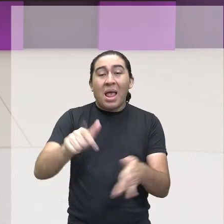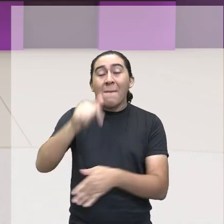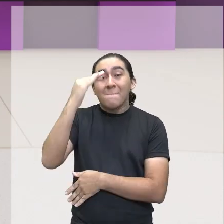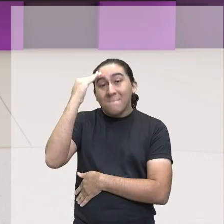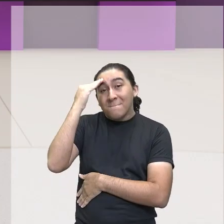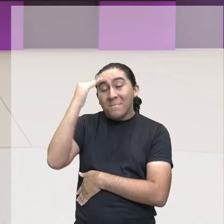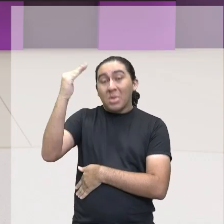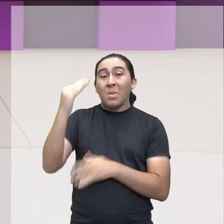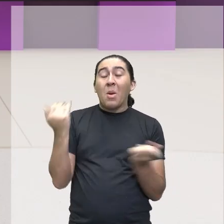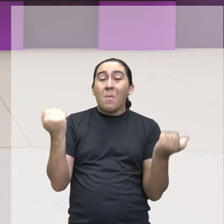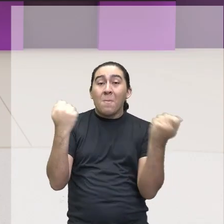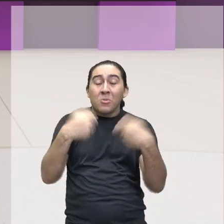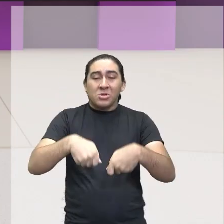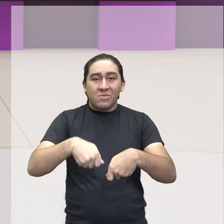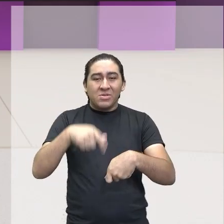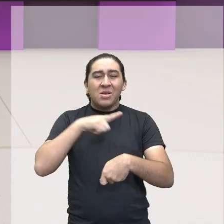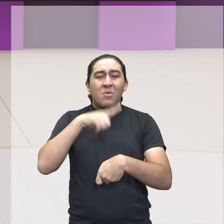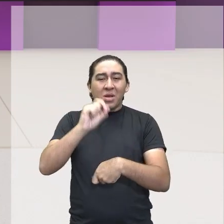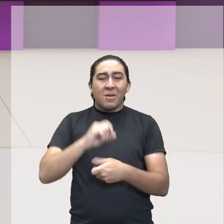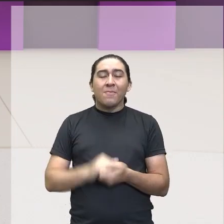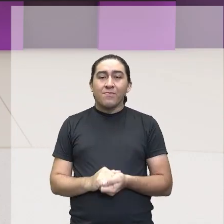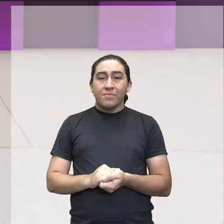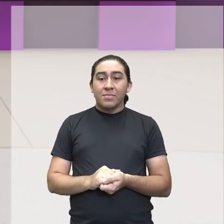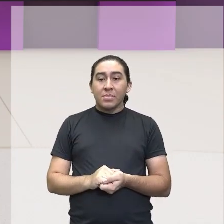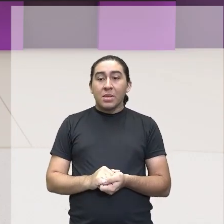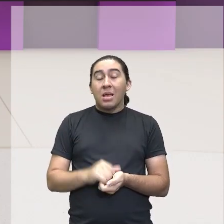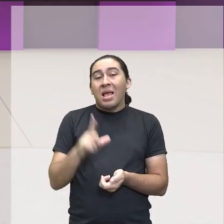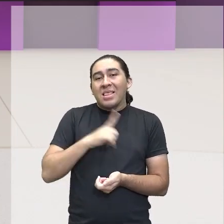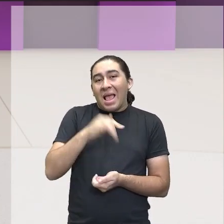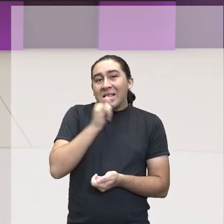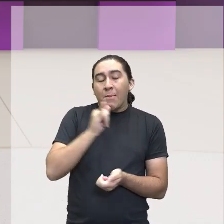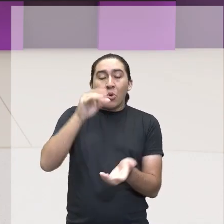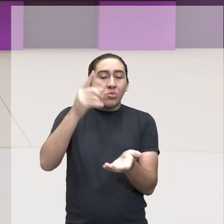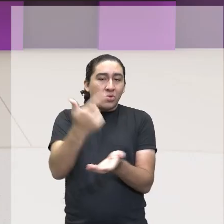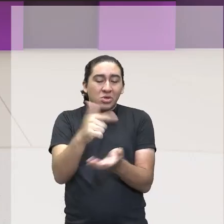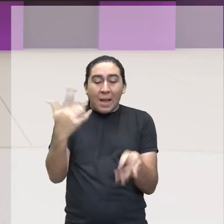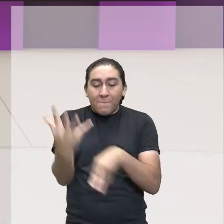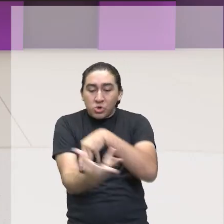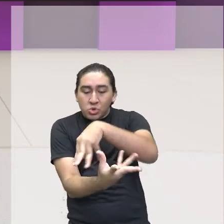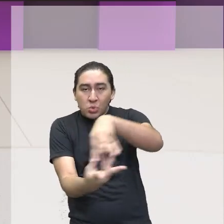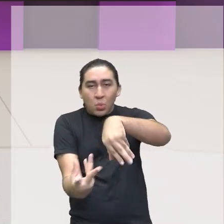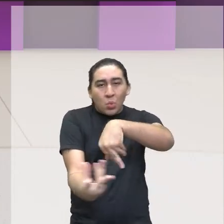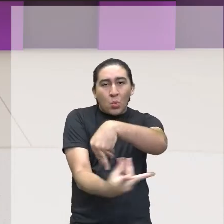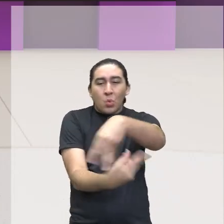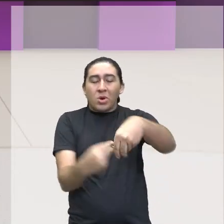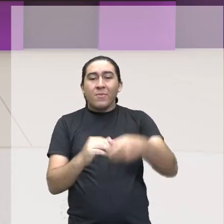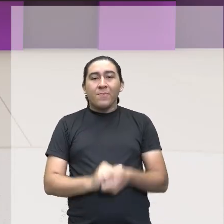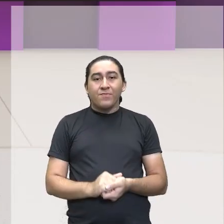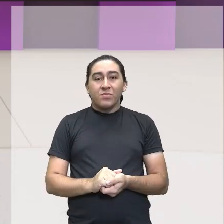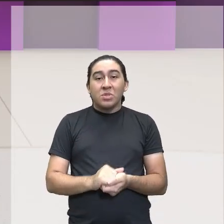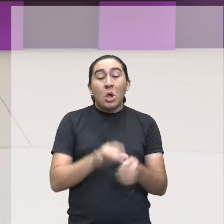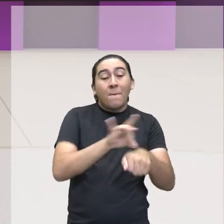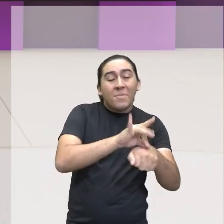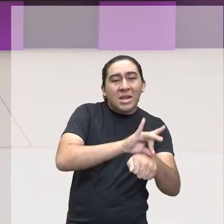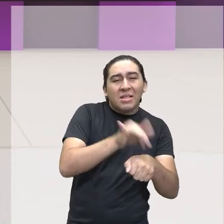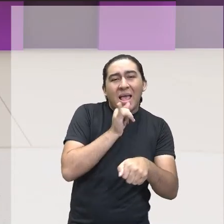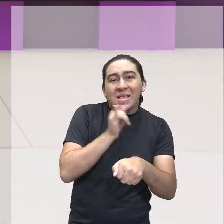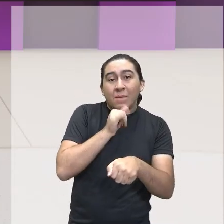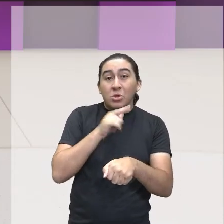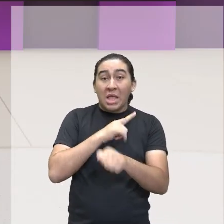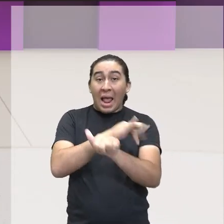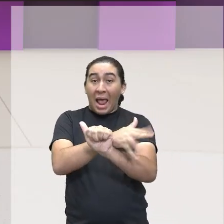principais razões para a falta da mistura entre eles. O Rio Negro, por exemplo, é mais